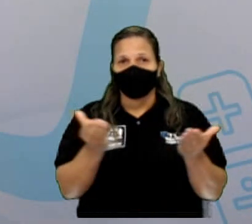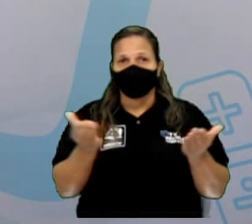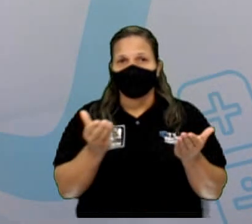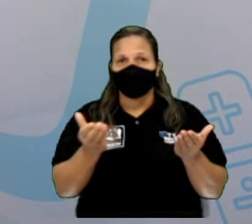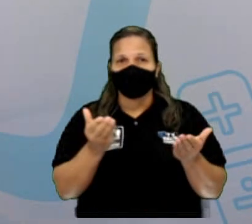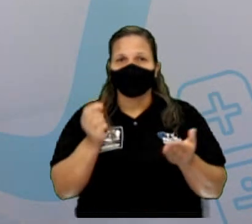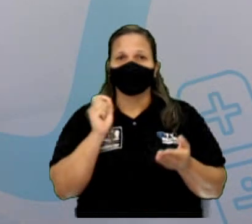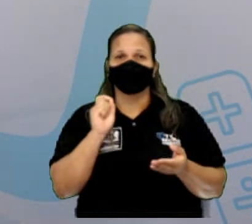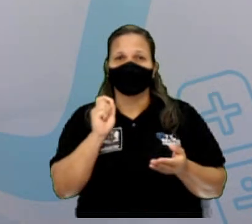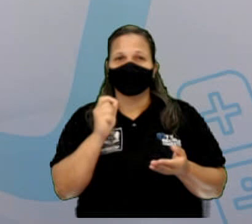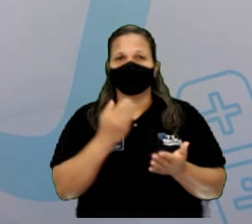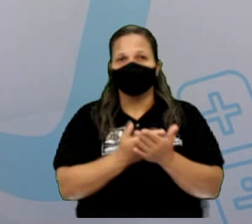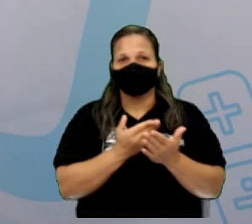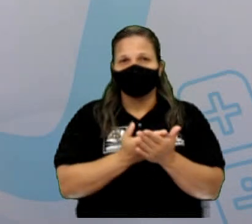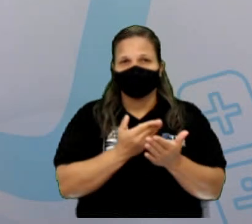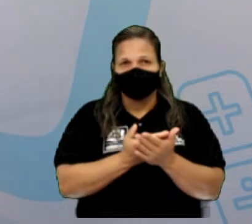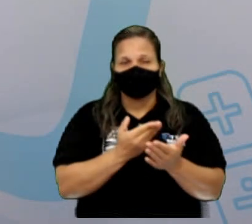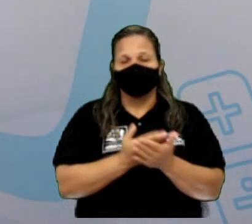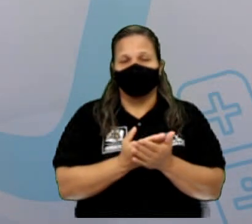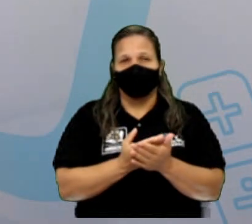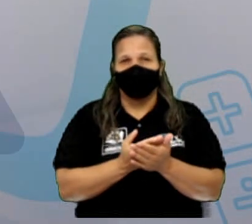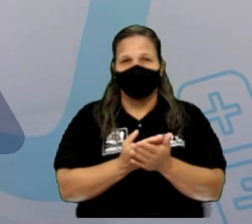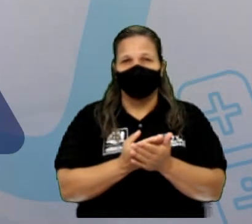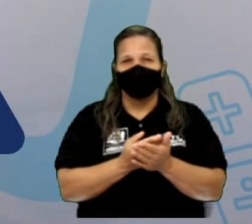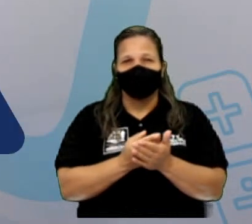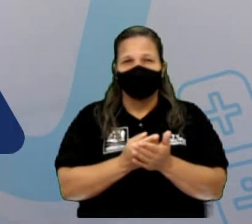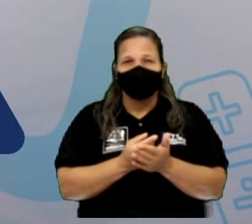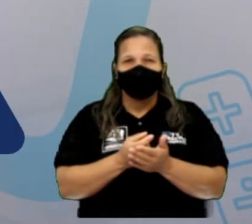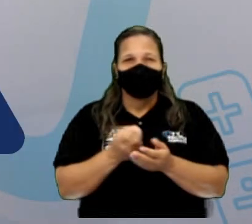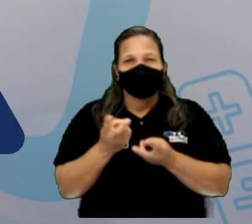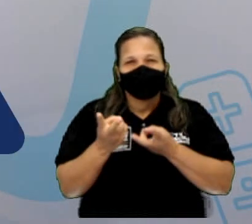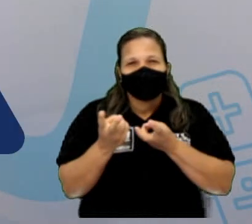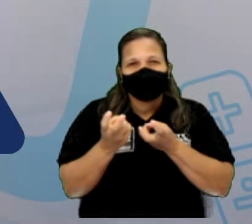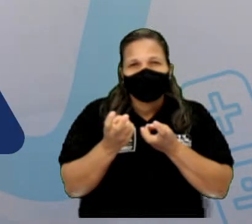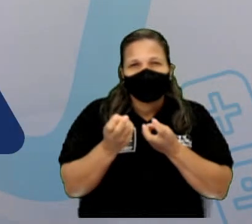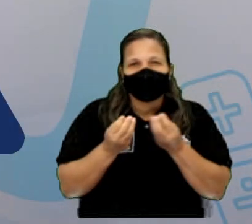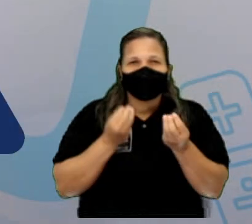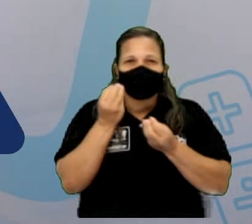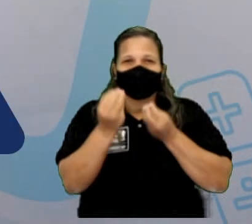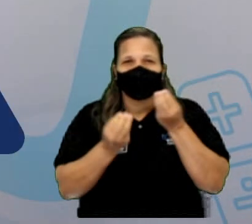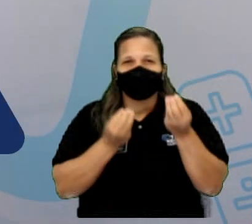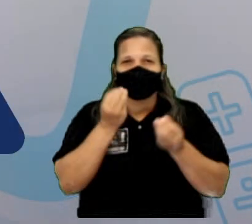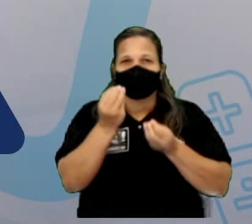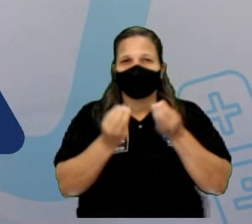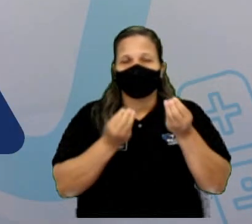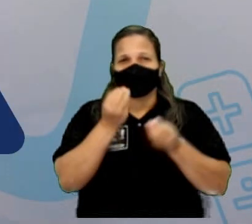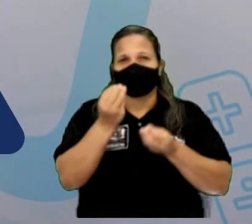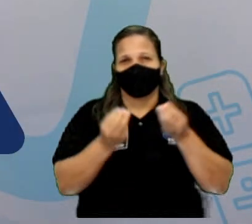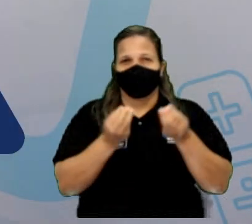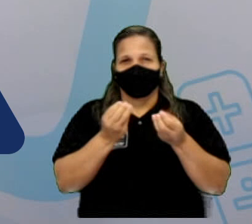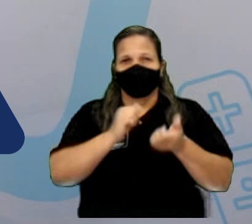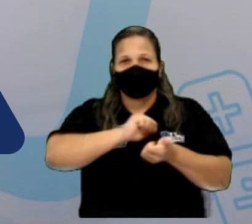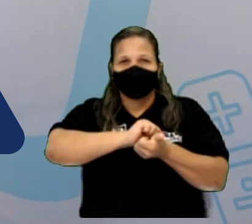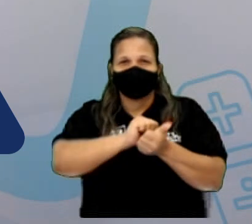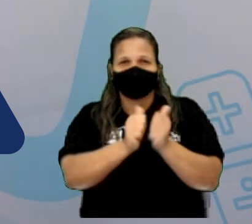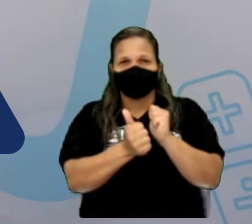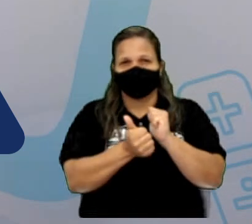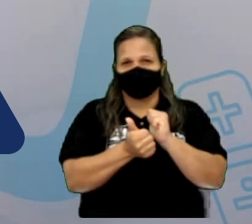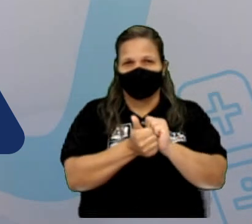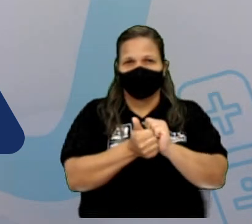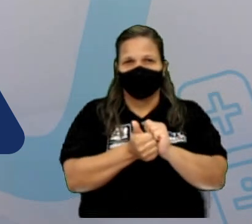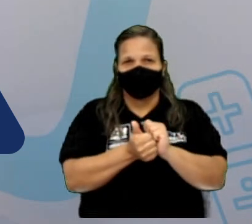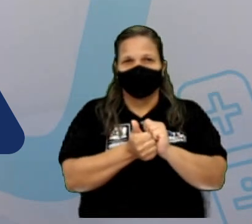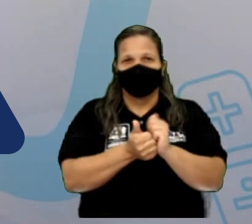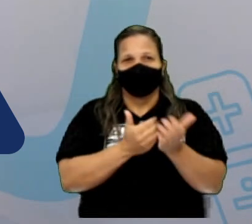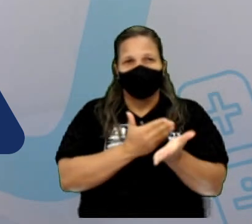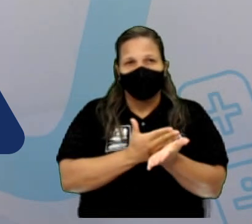ó, analisar os fundamentos técnicos e táticos dos esportes, beleza? Então, para começo de conversa,